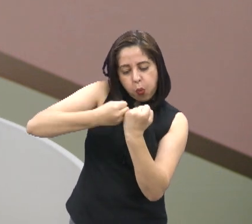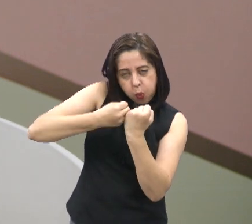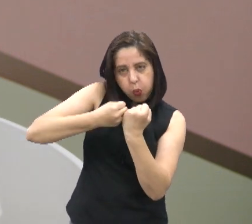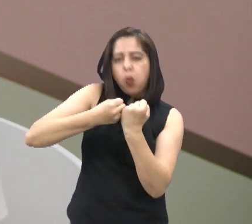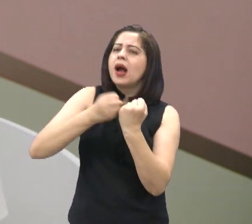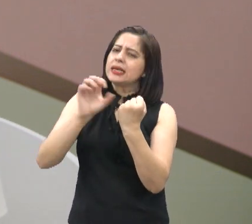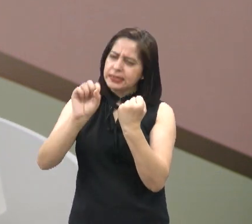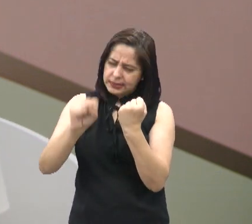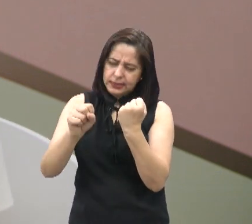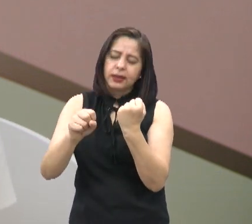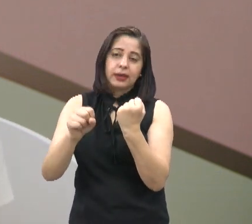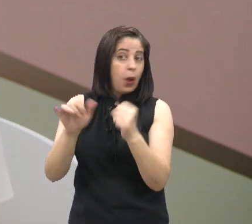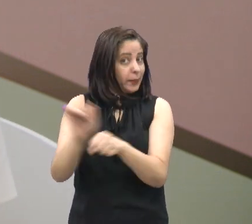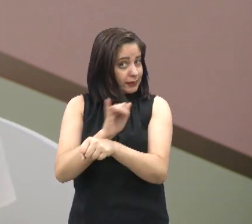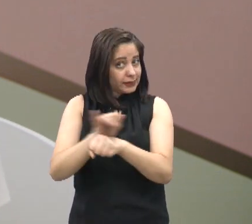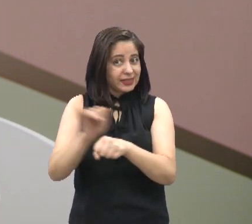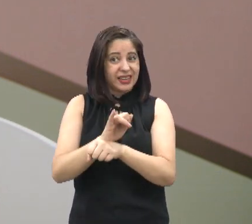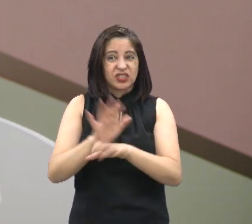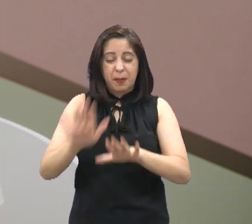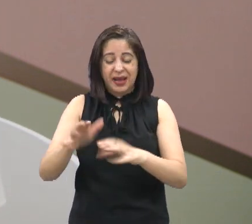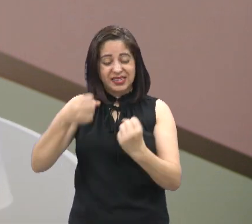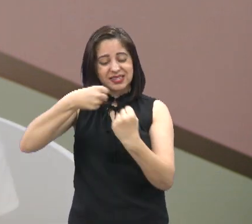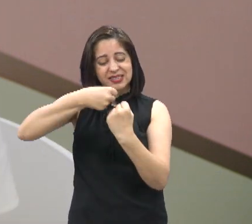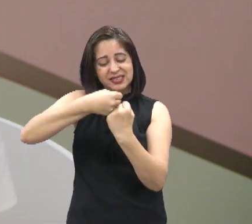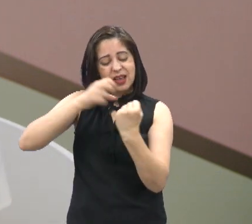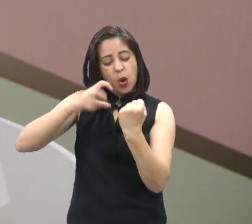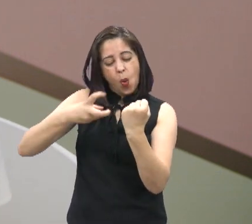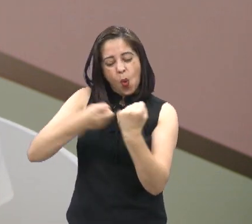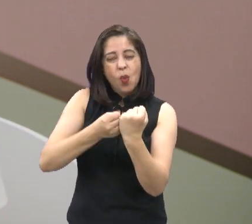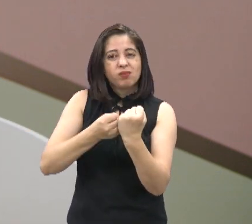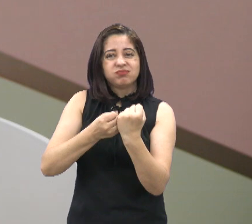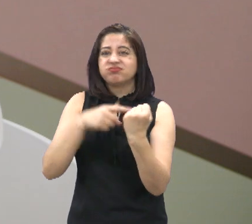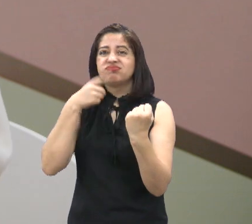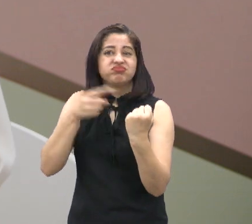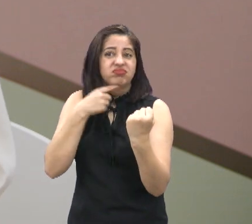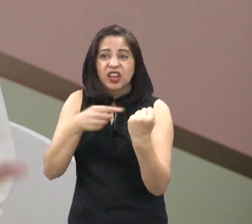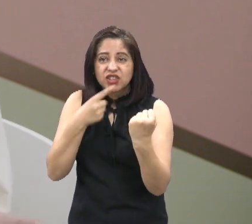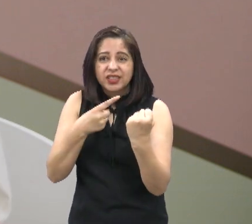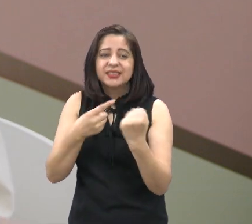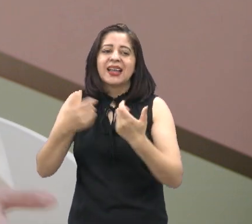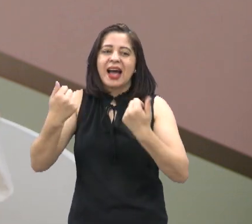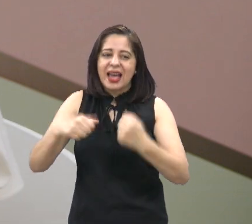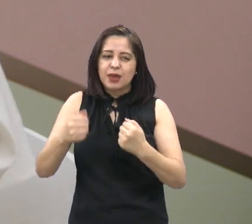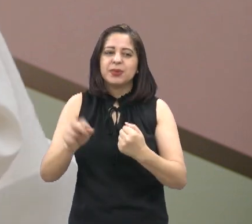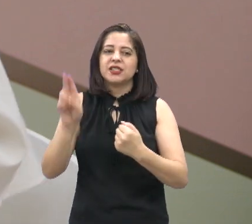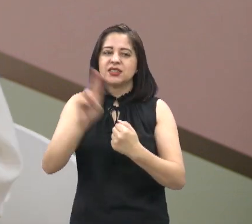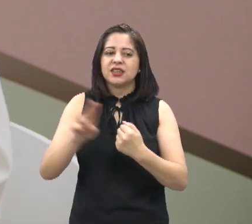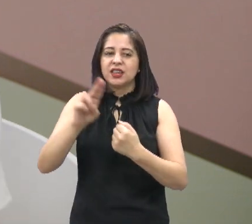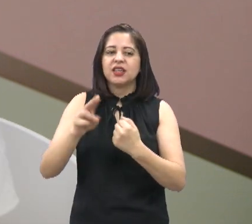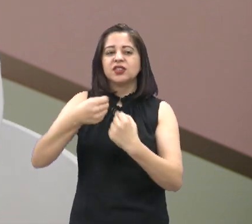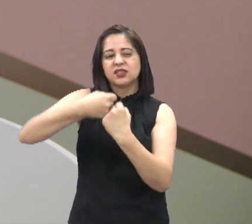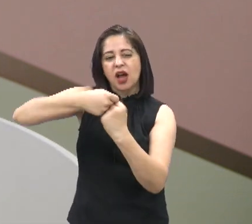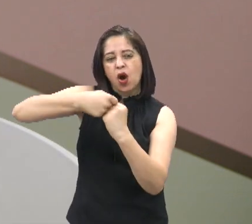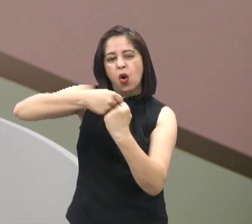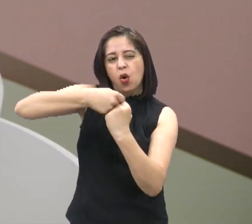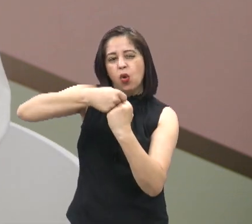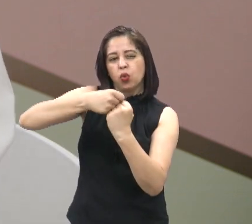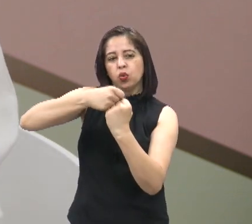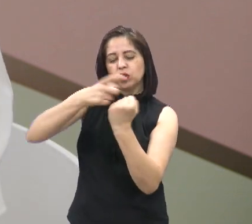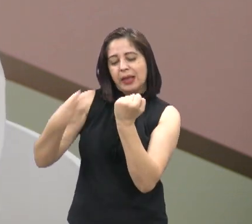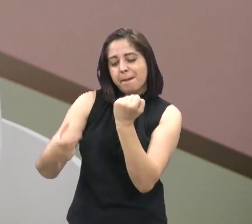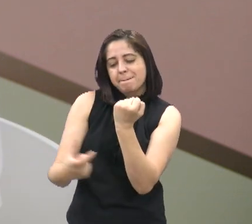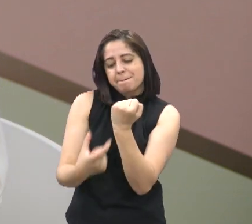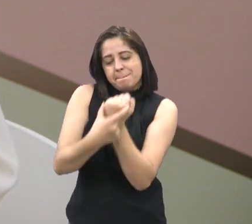né? Porém, quando nada resolve, muitas vezes acaba chegando na prótese. As articulações mais comuns aí de acometimento e